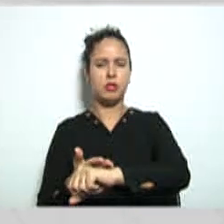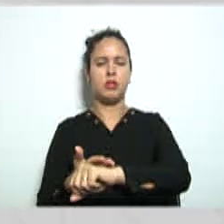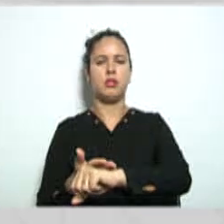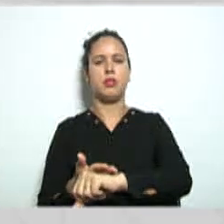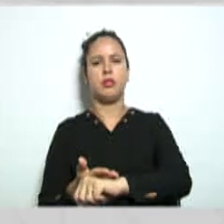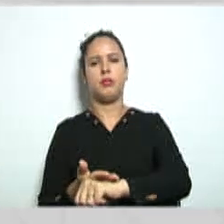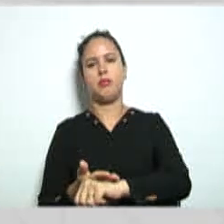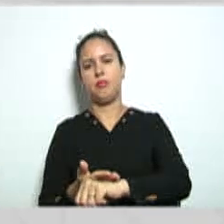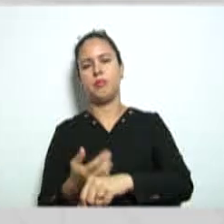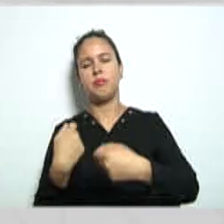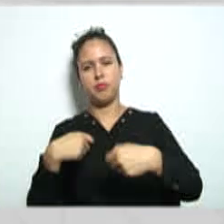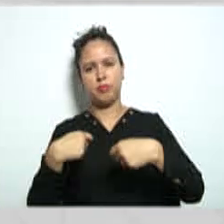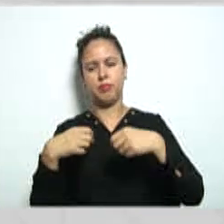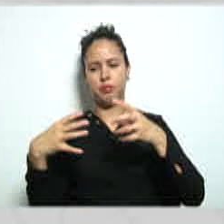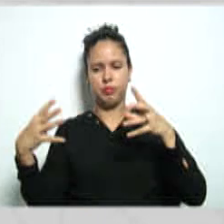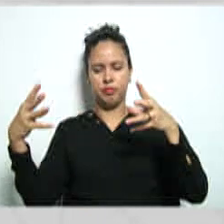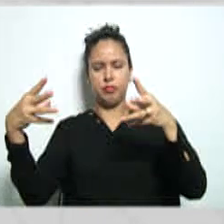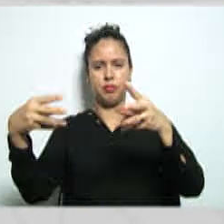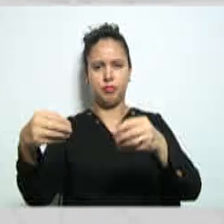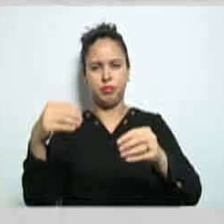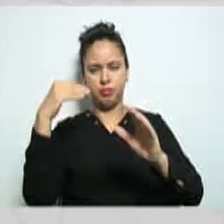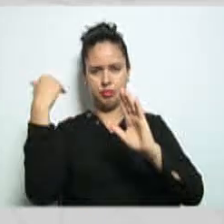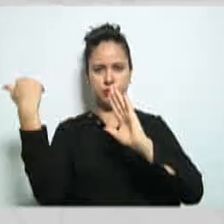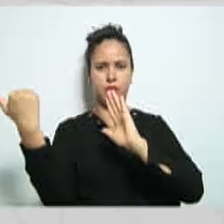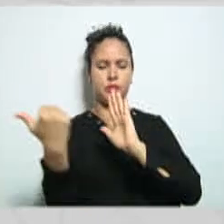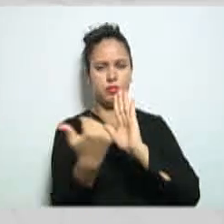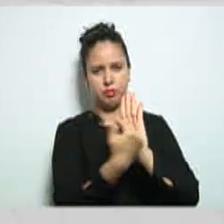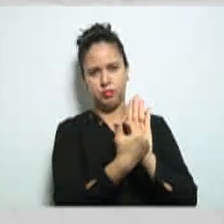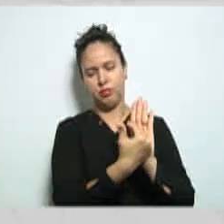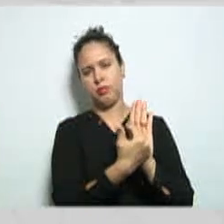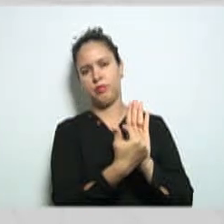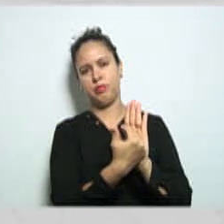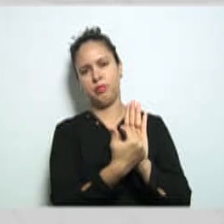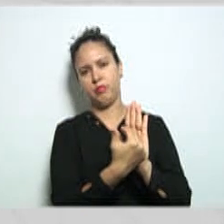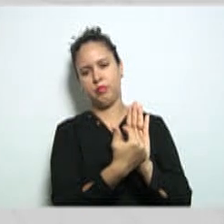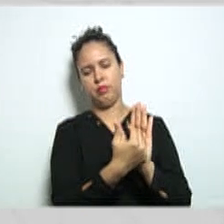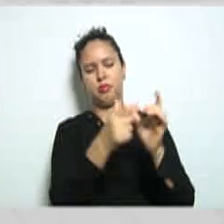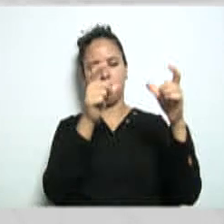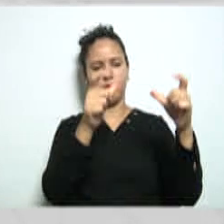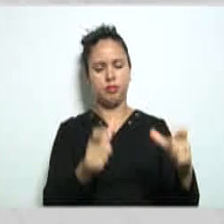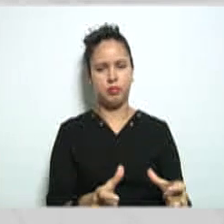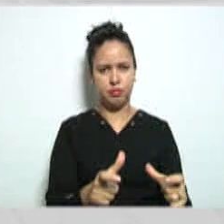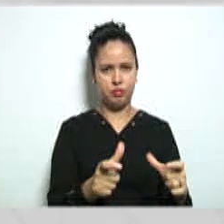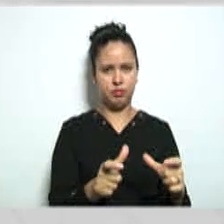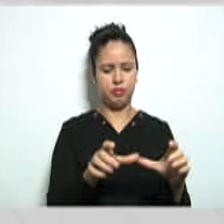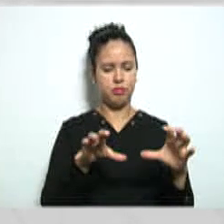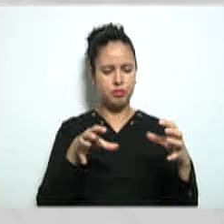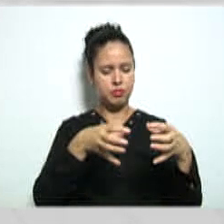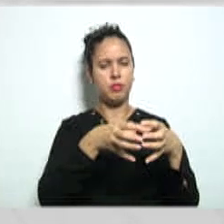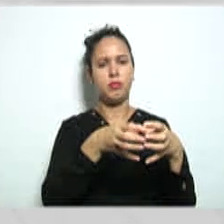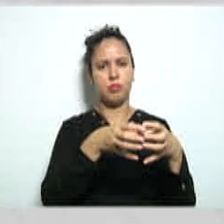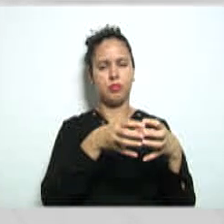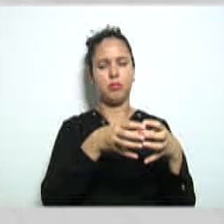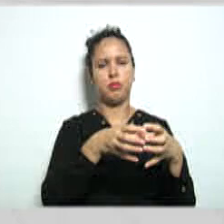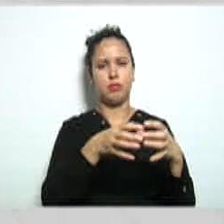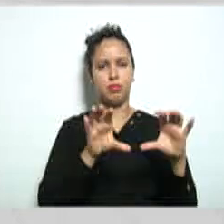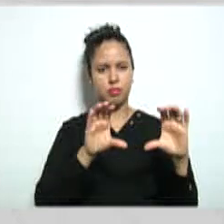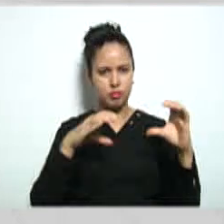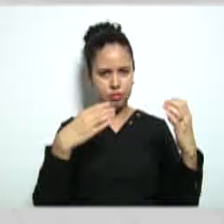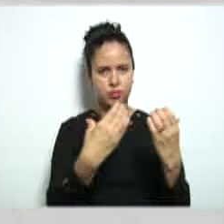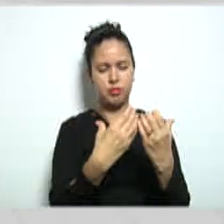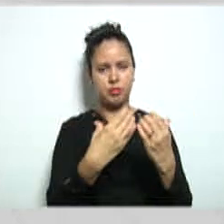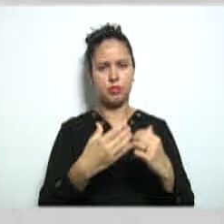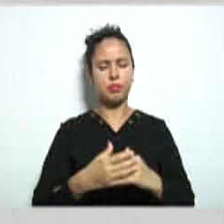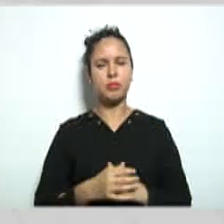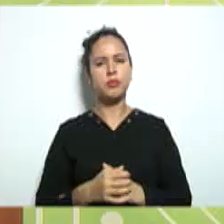ser seguidas por todos aqueles que pertençam a uma determinada coletividade. Então, a gente